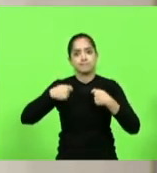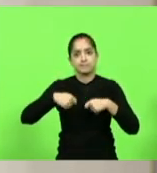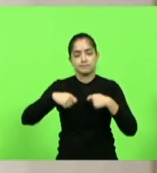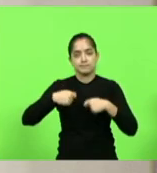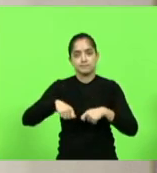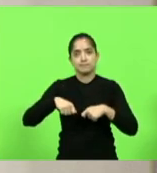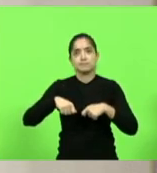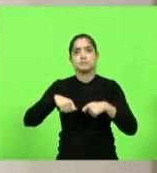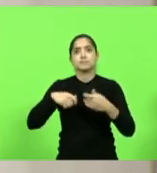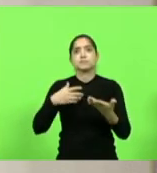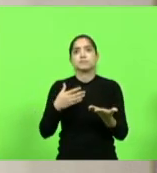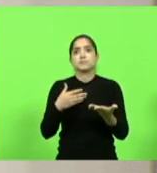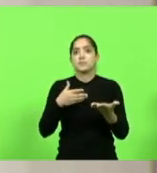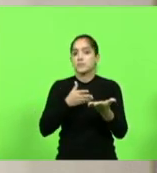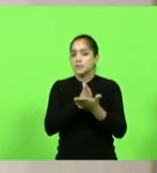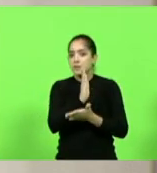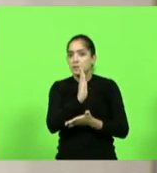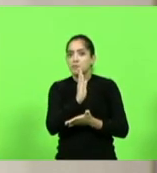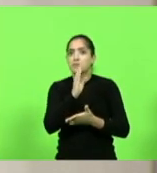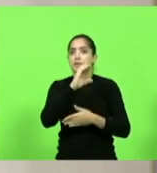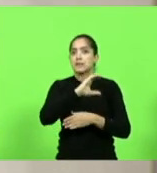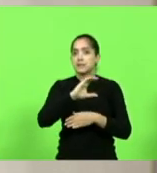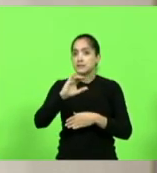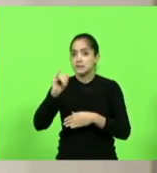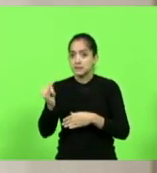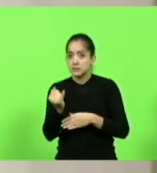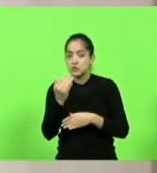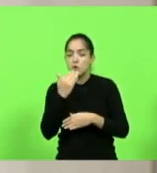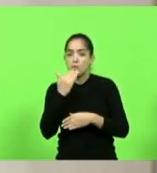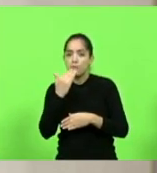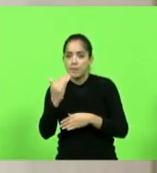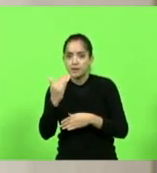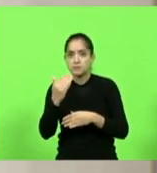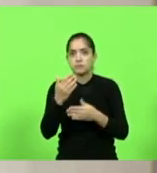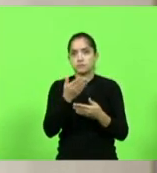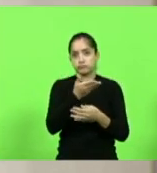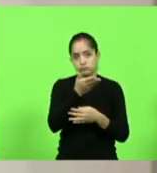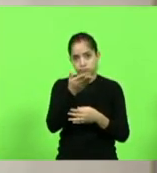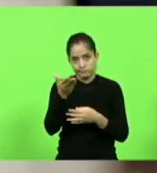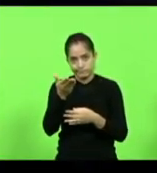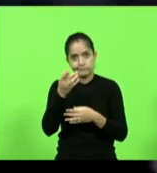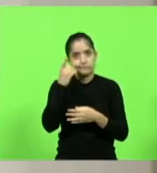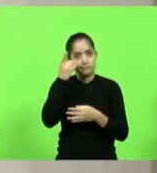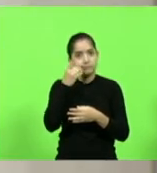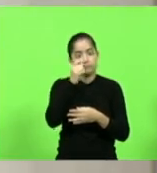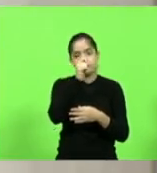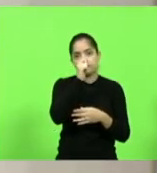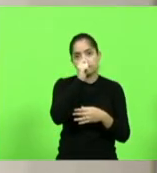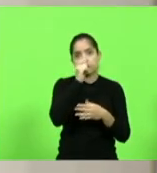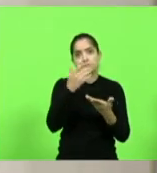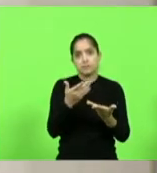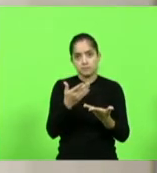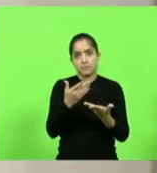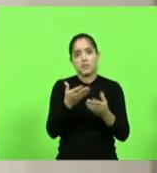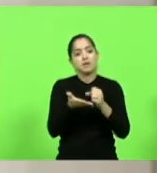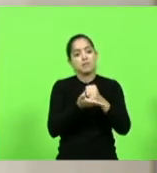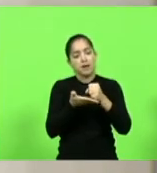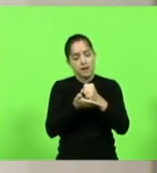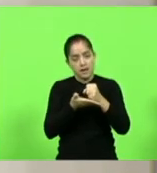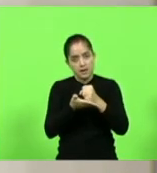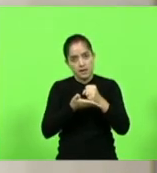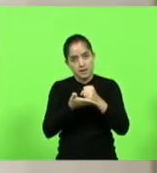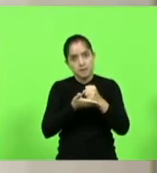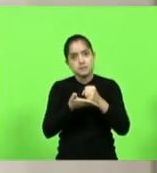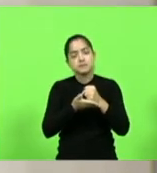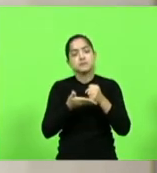que passar o quanto antes na CCJ, e eu peço encarecidamente para o deputado João Amin, que tem base também no Vale do